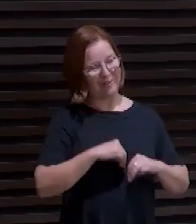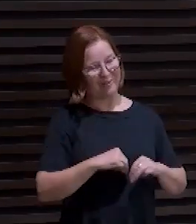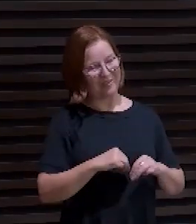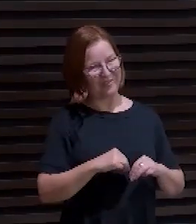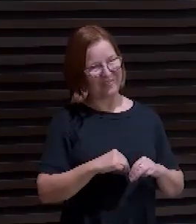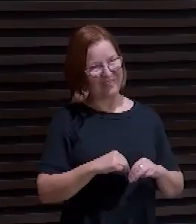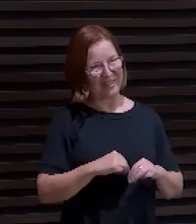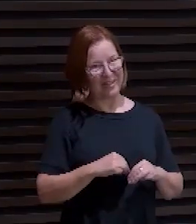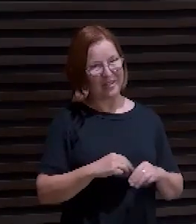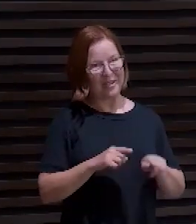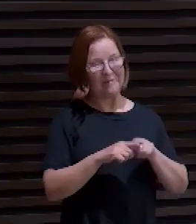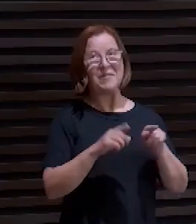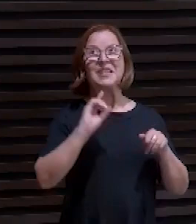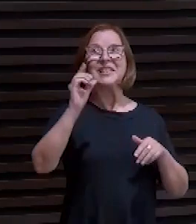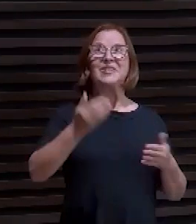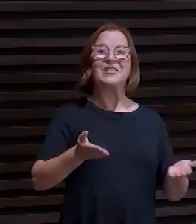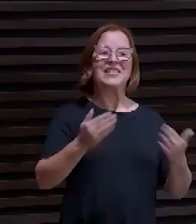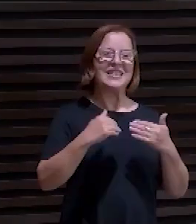ressurreição.